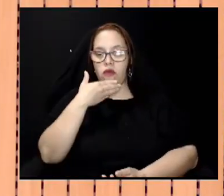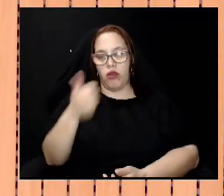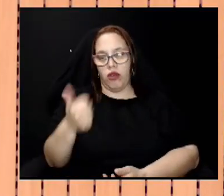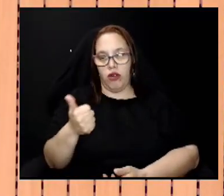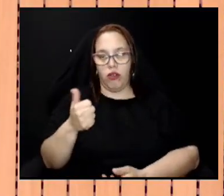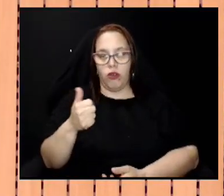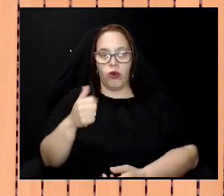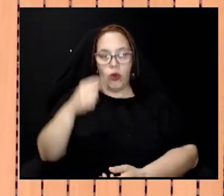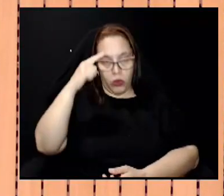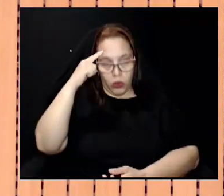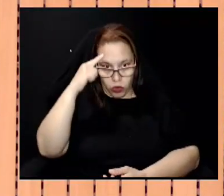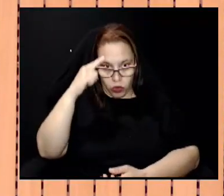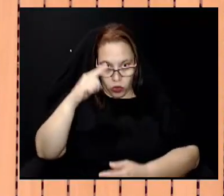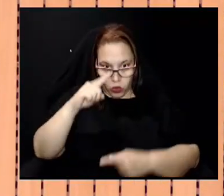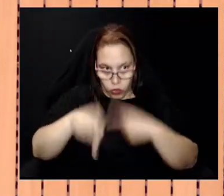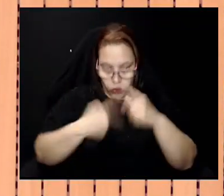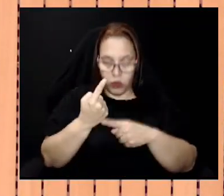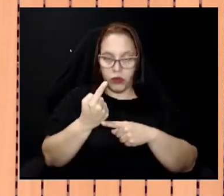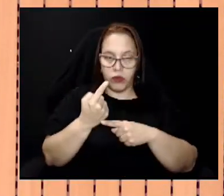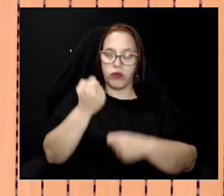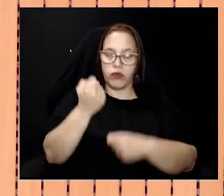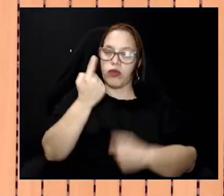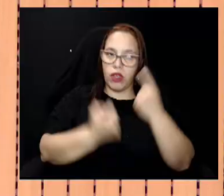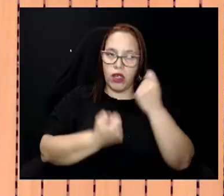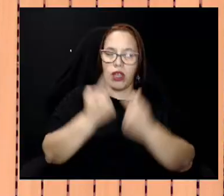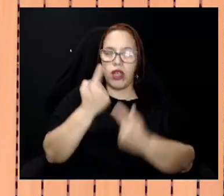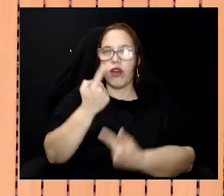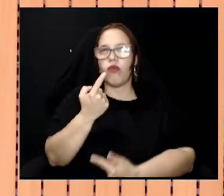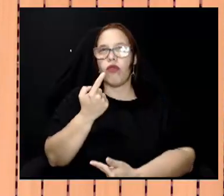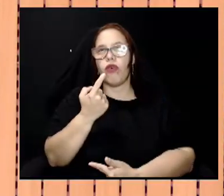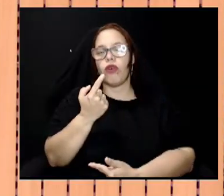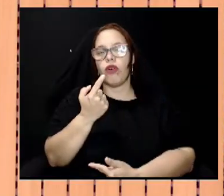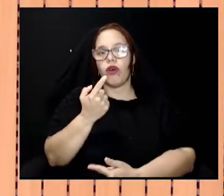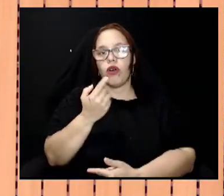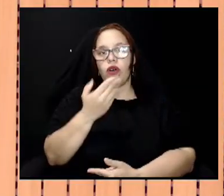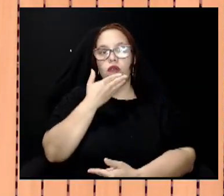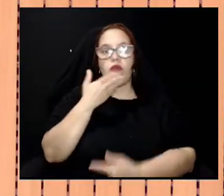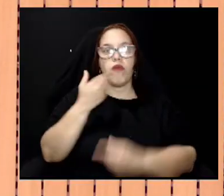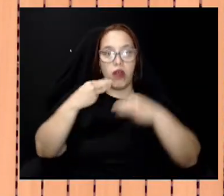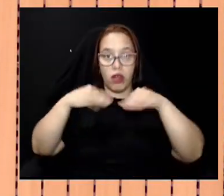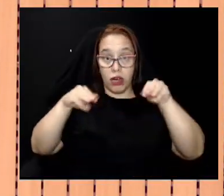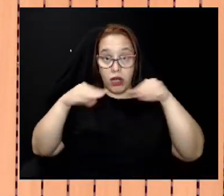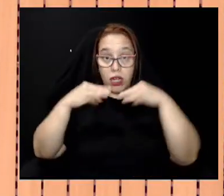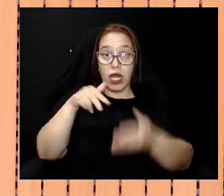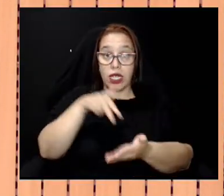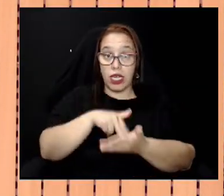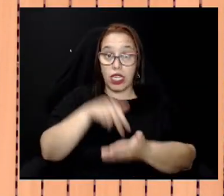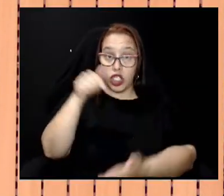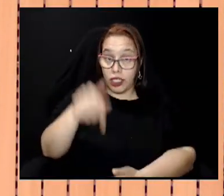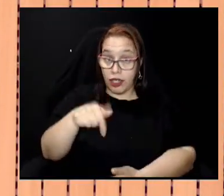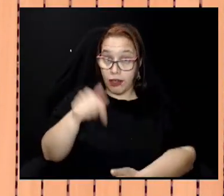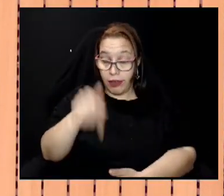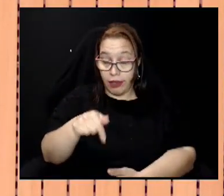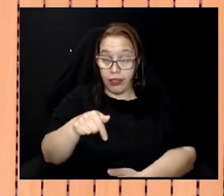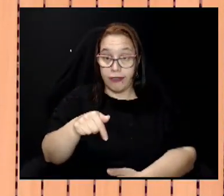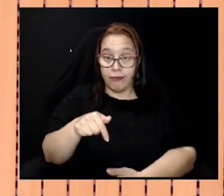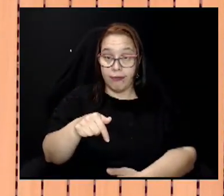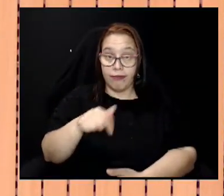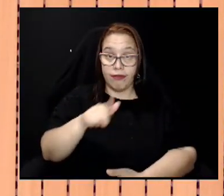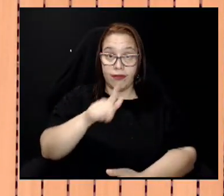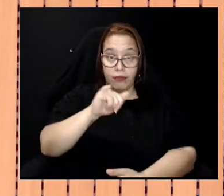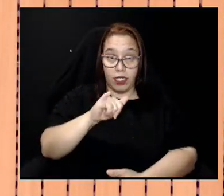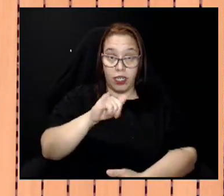possível. E talvez aqui, vale a pena, talvez a melhor mensagem a ser deixada aqui, e a Gi falou um pouco disso,